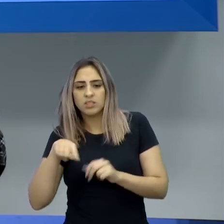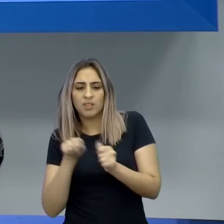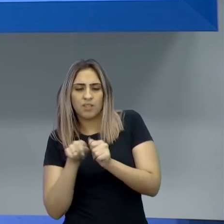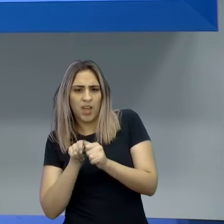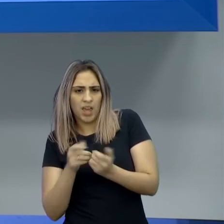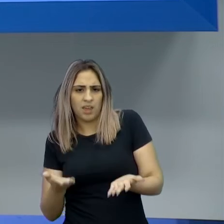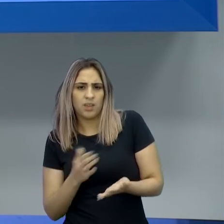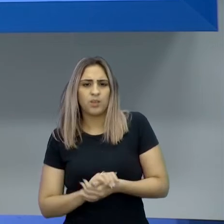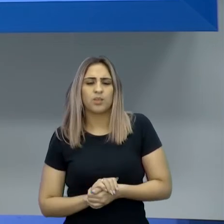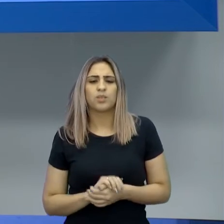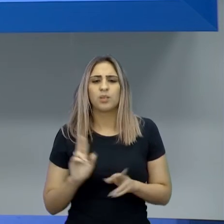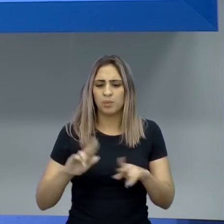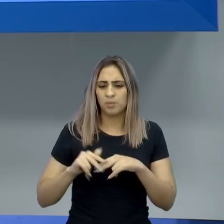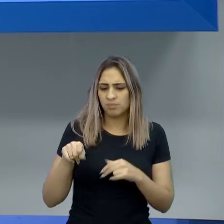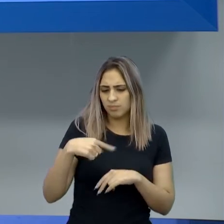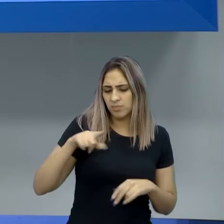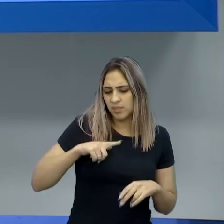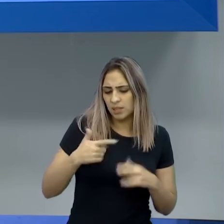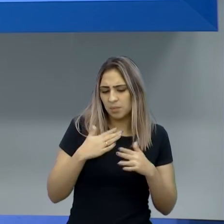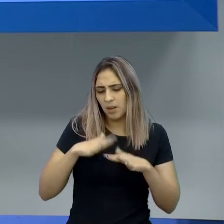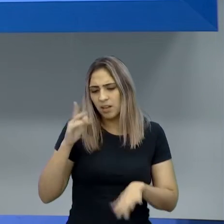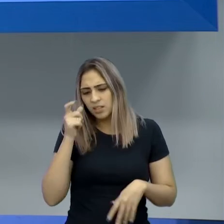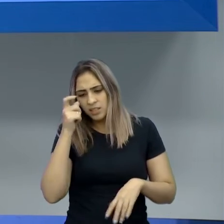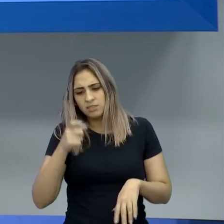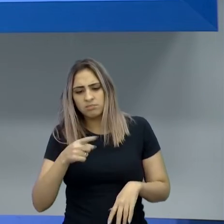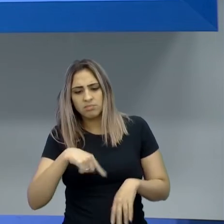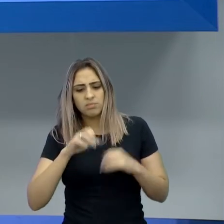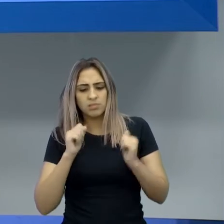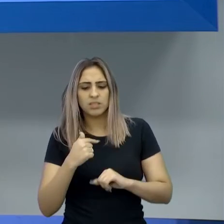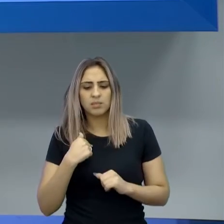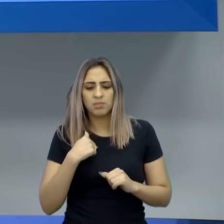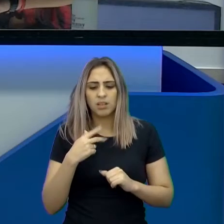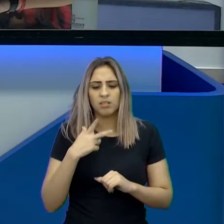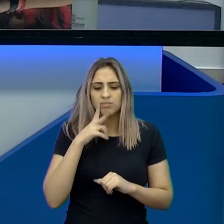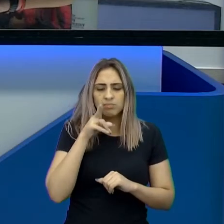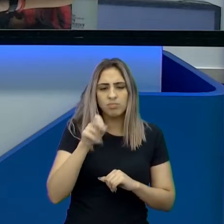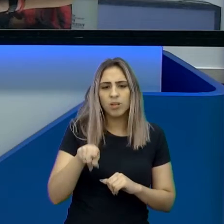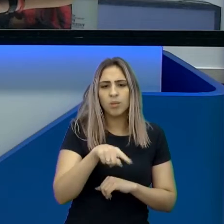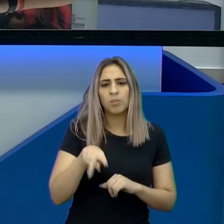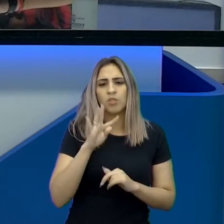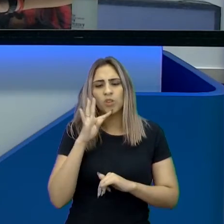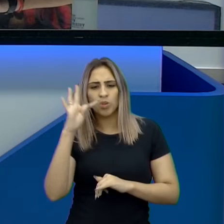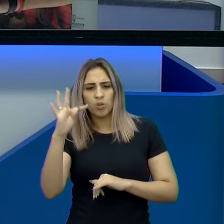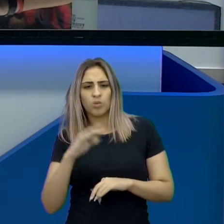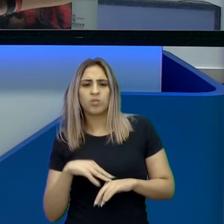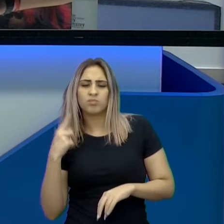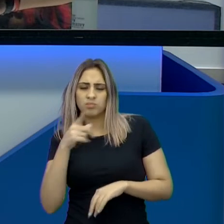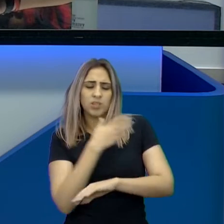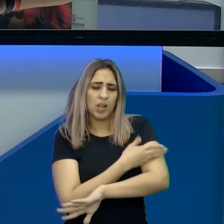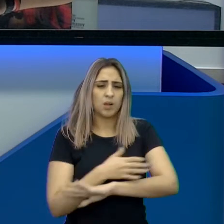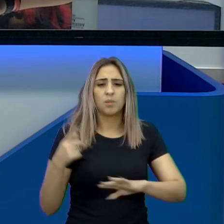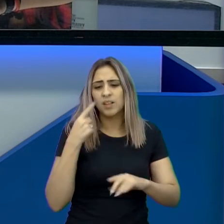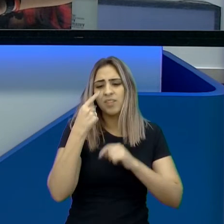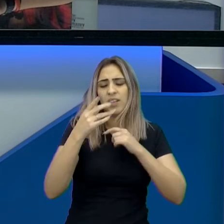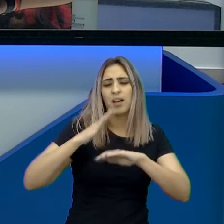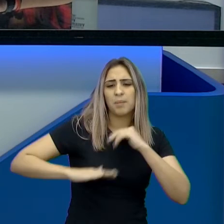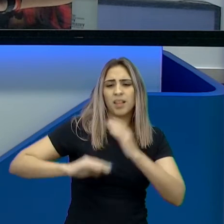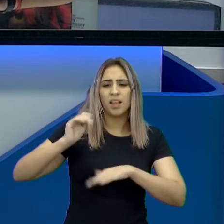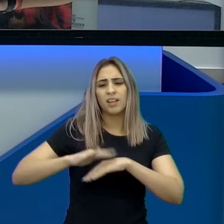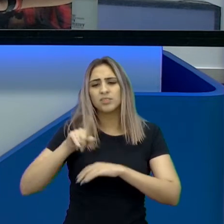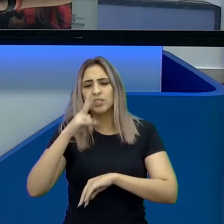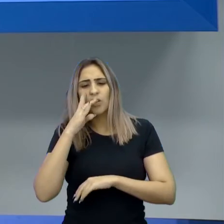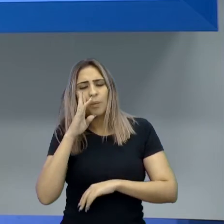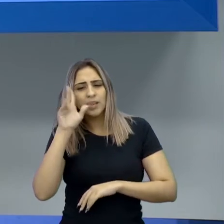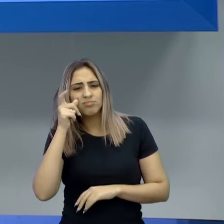realizados. Será que por eles serem mais interessantes não pode ser a minha vocação para o futuro? Né? Então você começa a ver as habilidades que você acha